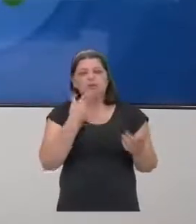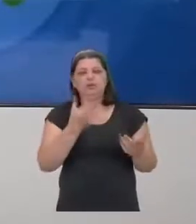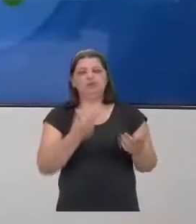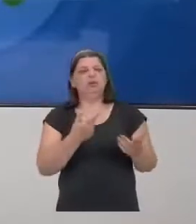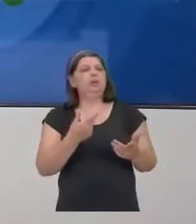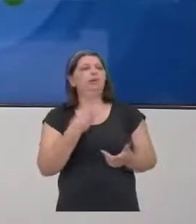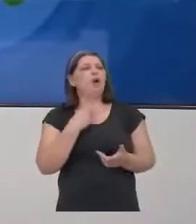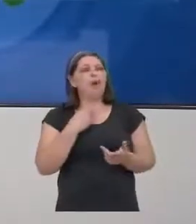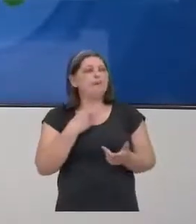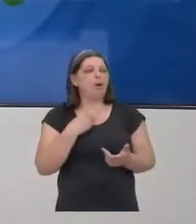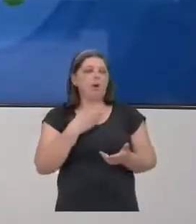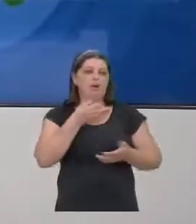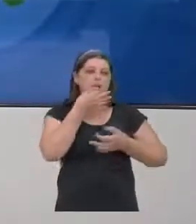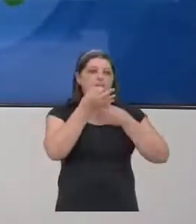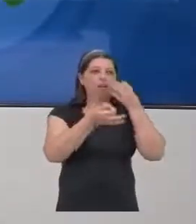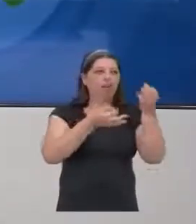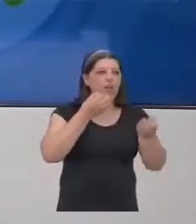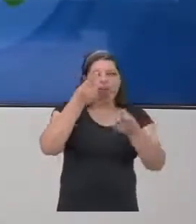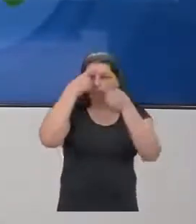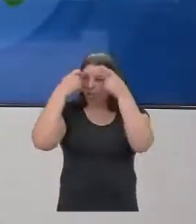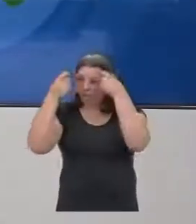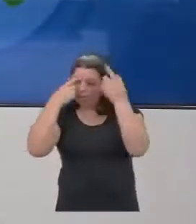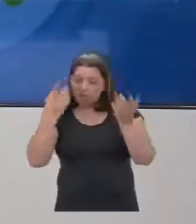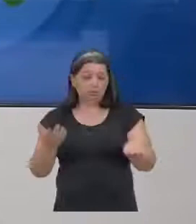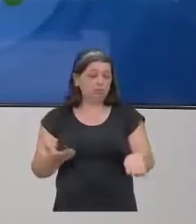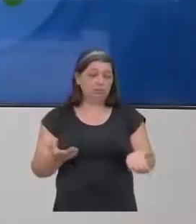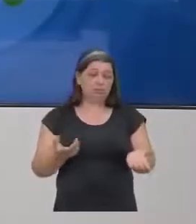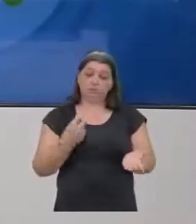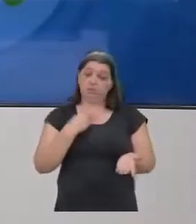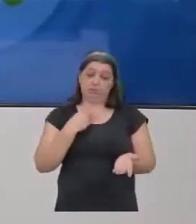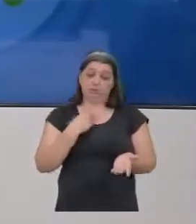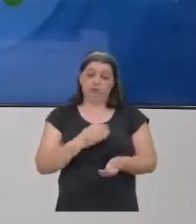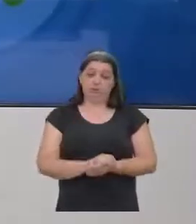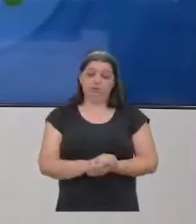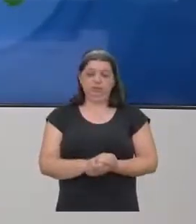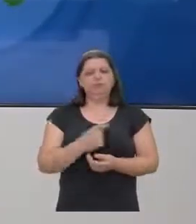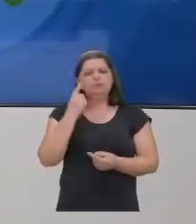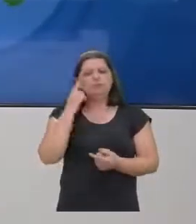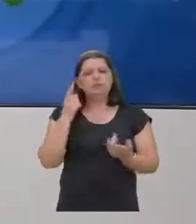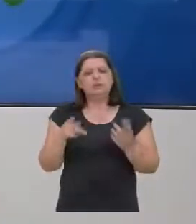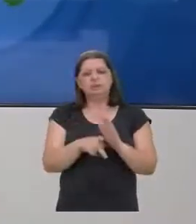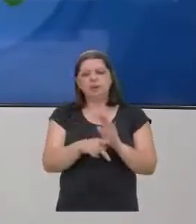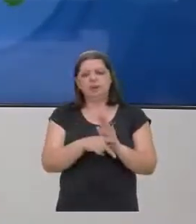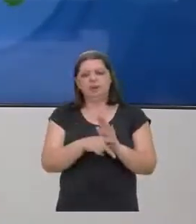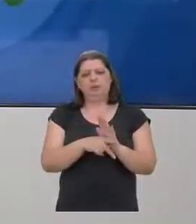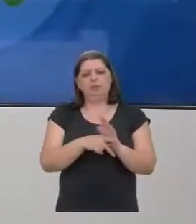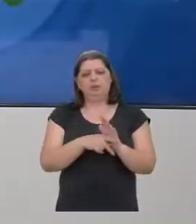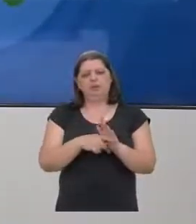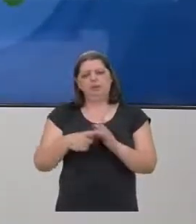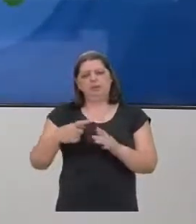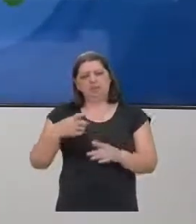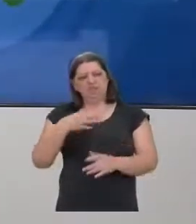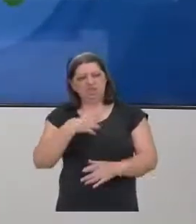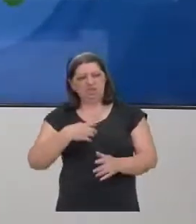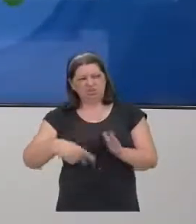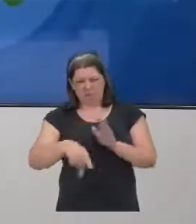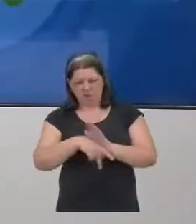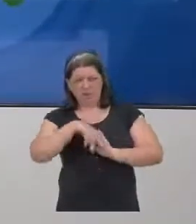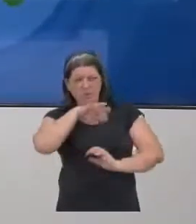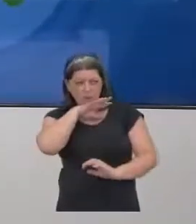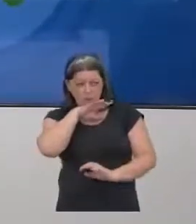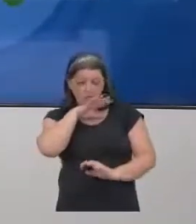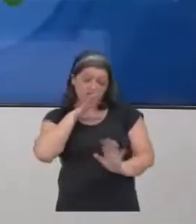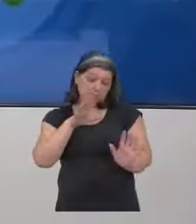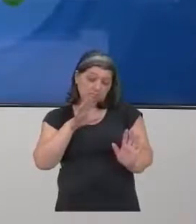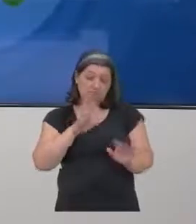pode sair por aí defendendo qualquer ideia, não pode. Você quer pensar de maneira horrorosa, guarda para você. Agora, quando